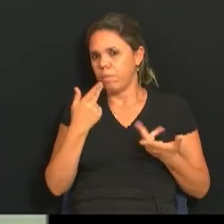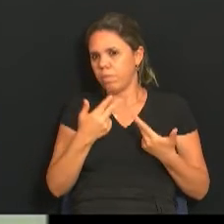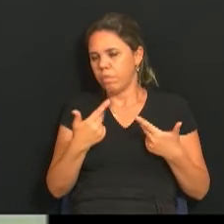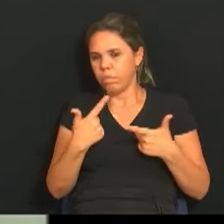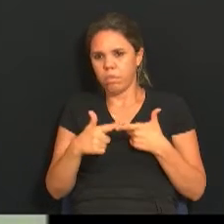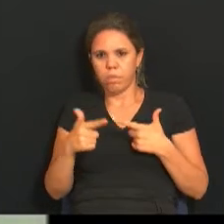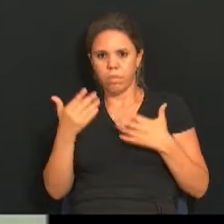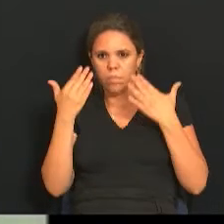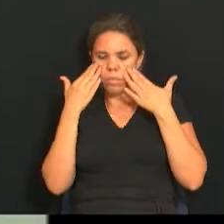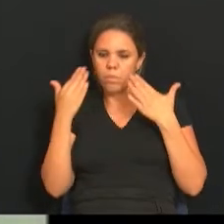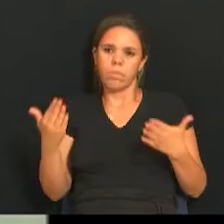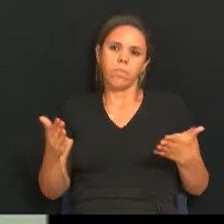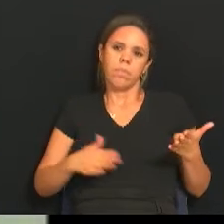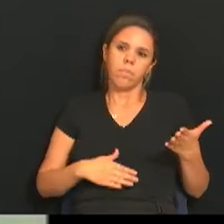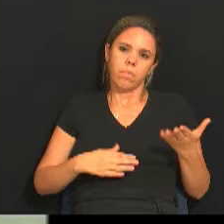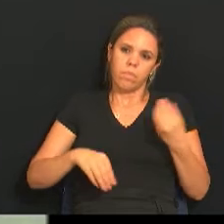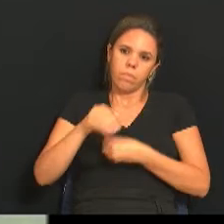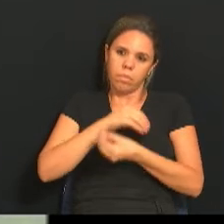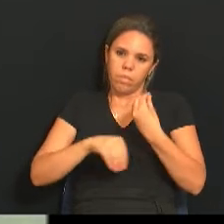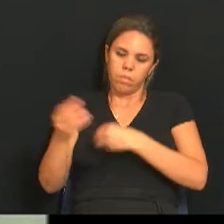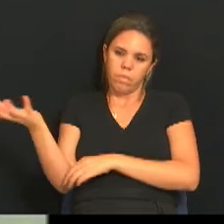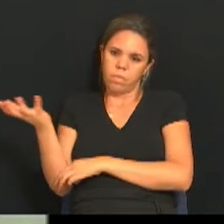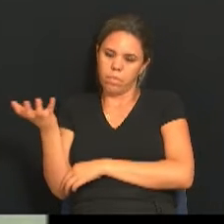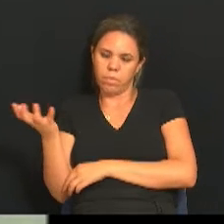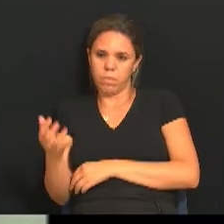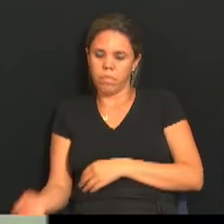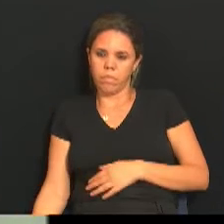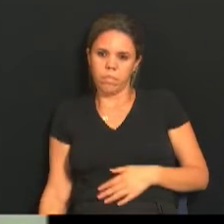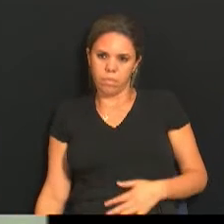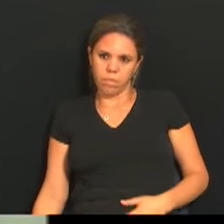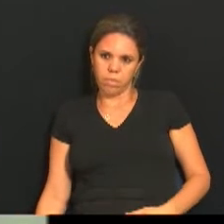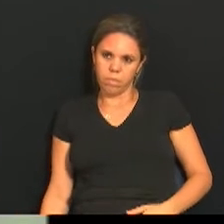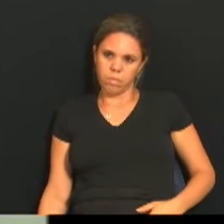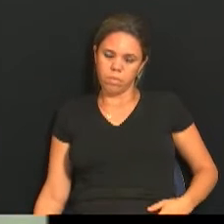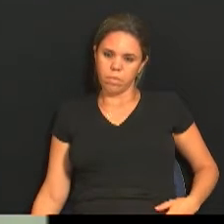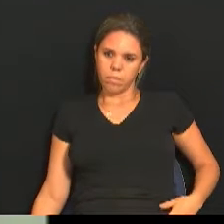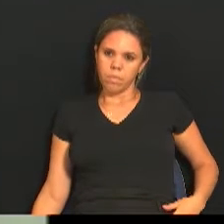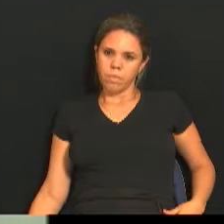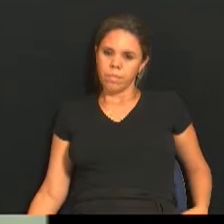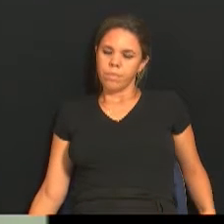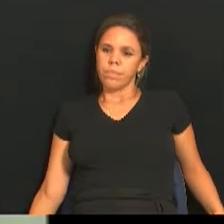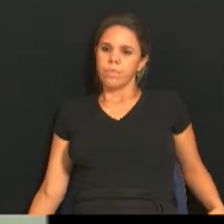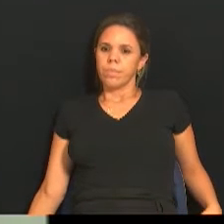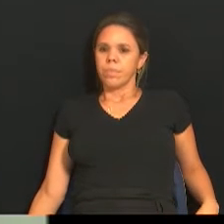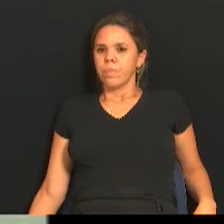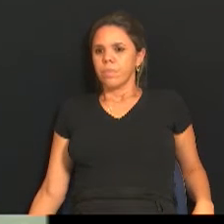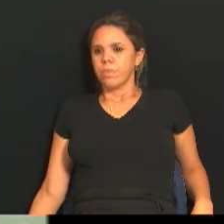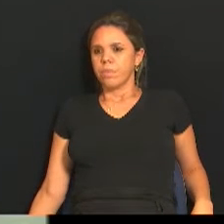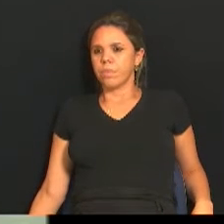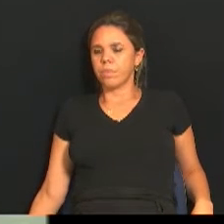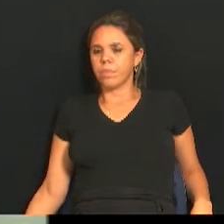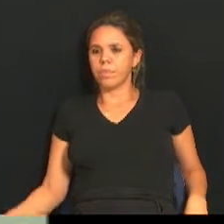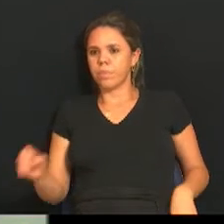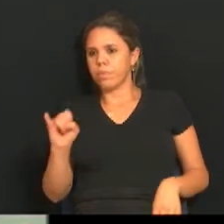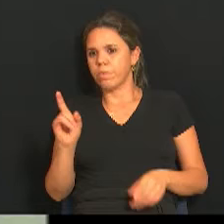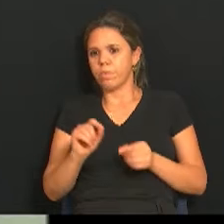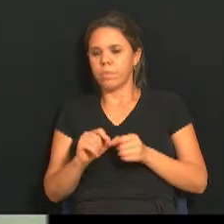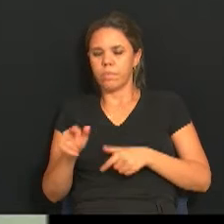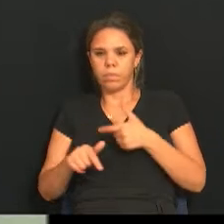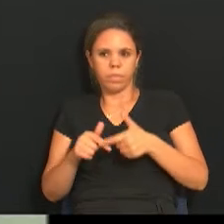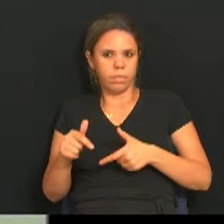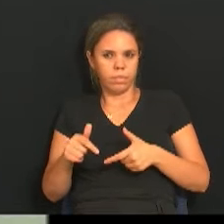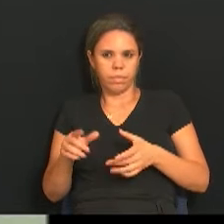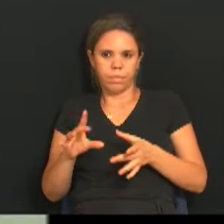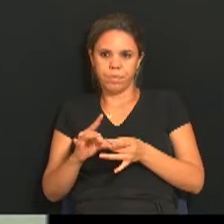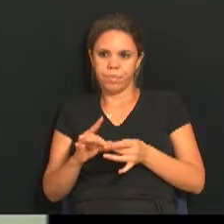vê marginais misturados com aquela população que, de fato, está em situação de rua. Então, assim, se a gente não faz esse trabalho conjunto,